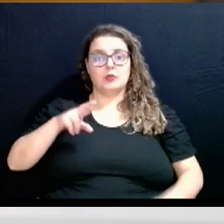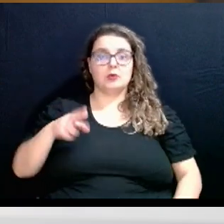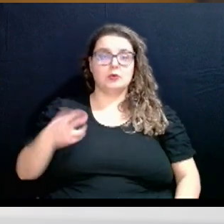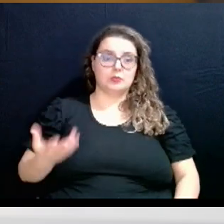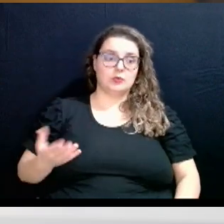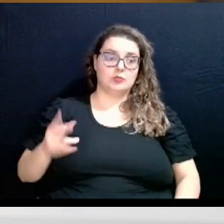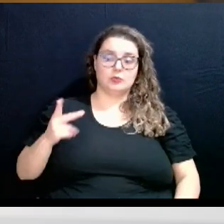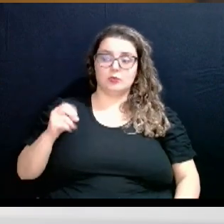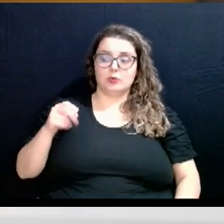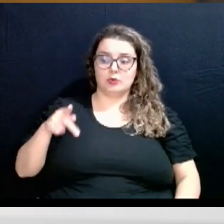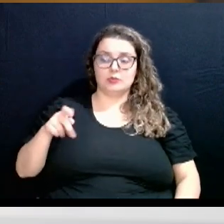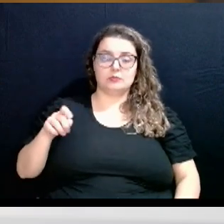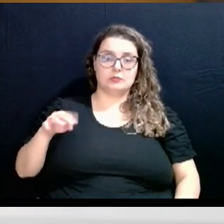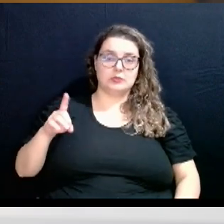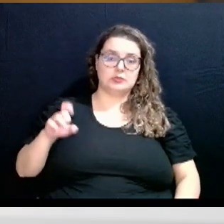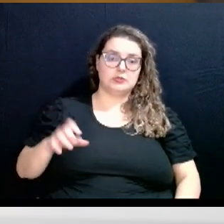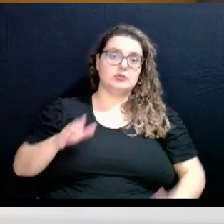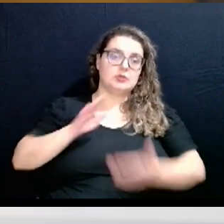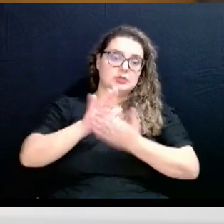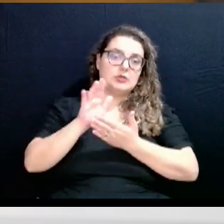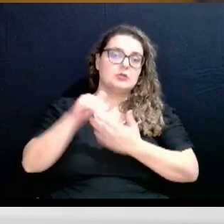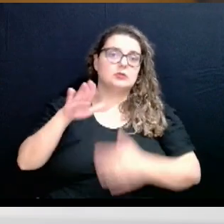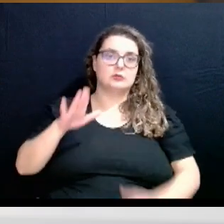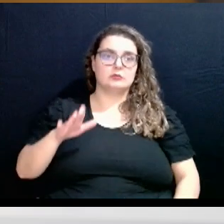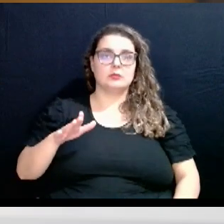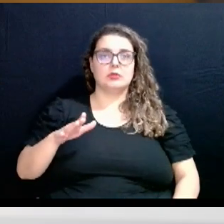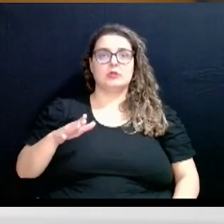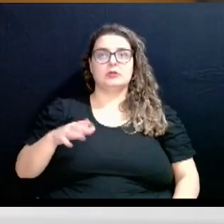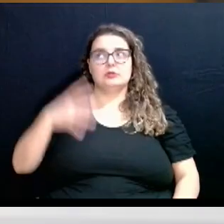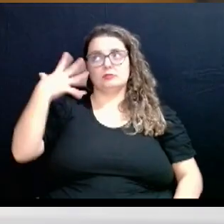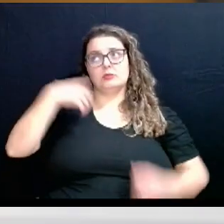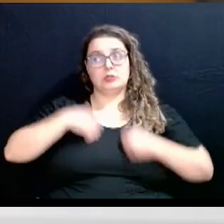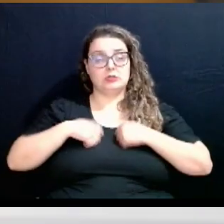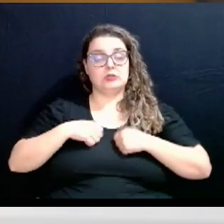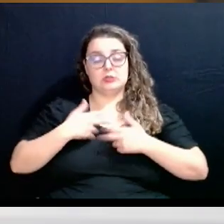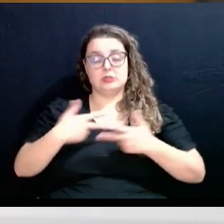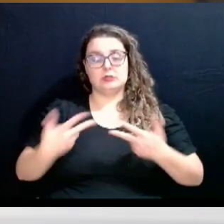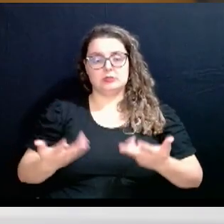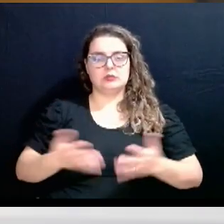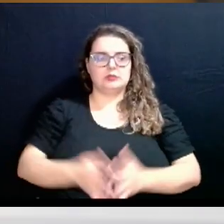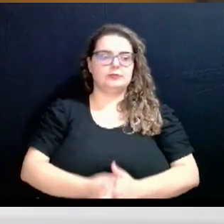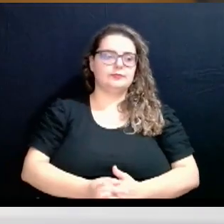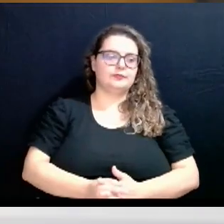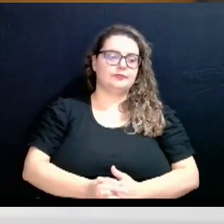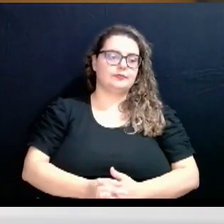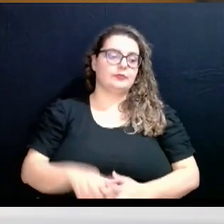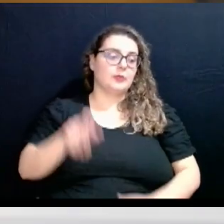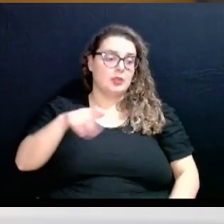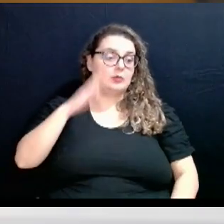por causa do hóspede, que é uma pessoa a mais, gastando mais energia no banho e coisas desse tipo. E, por